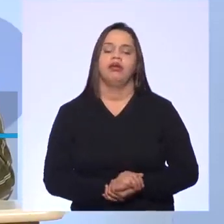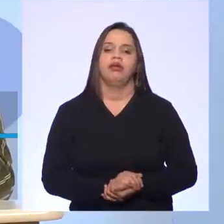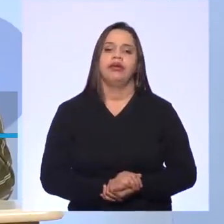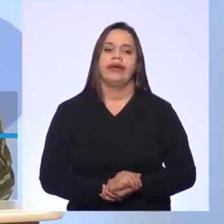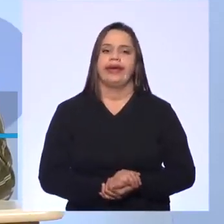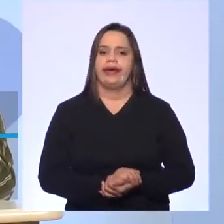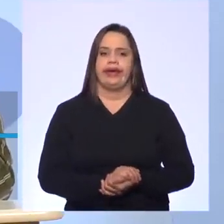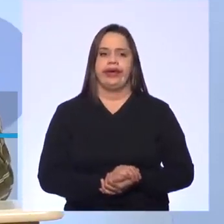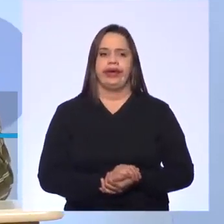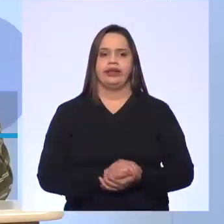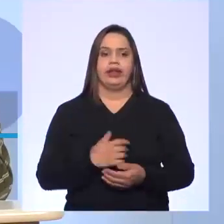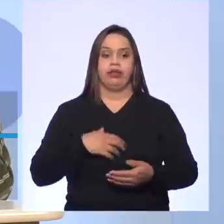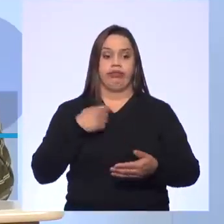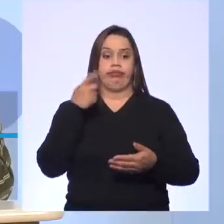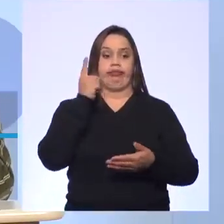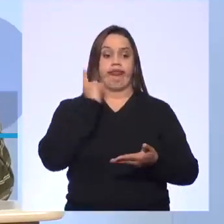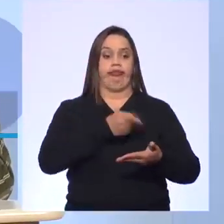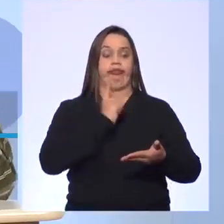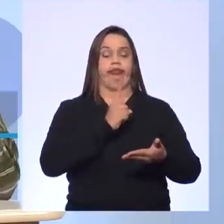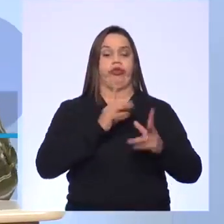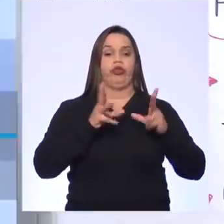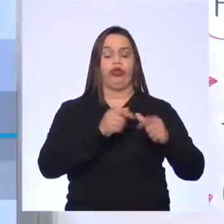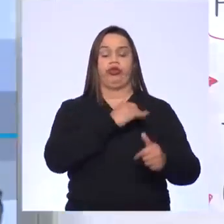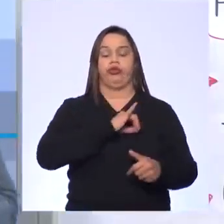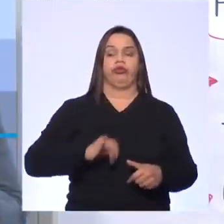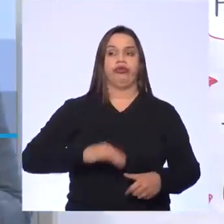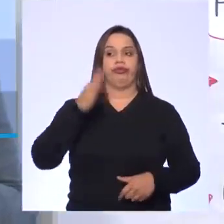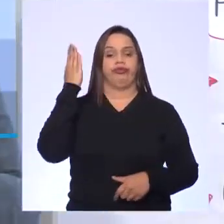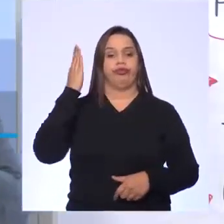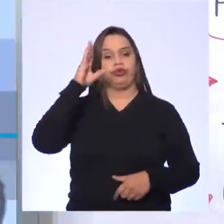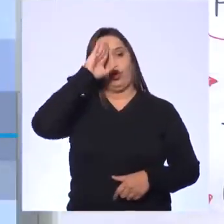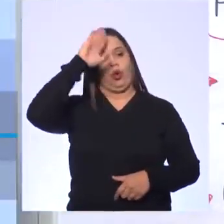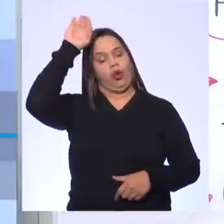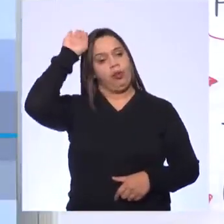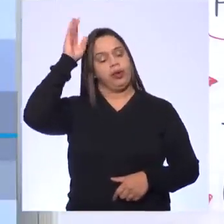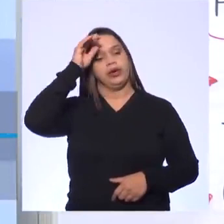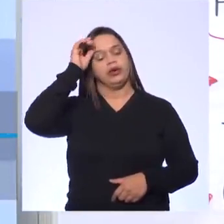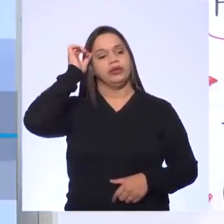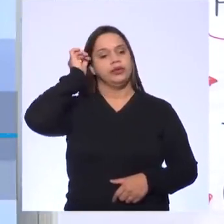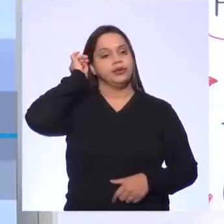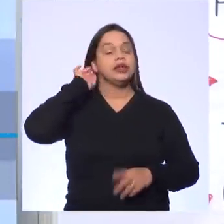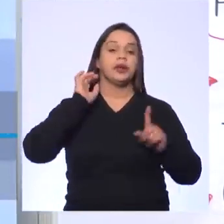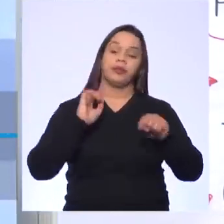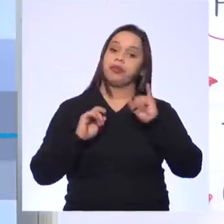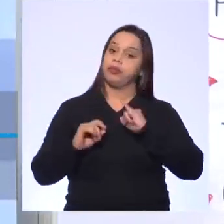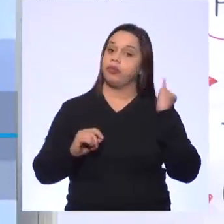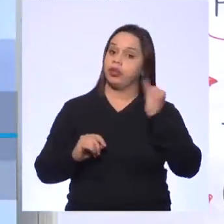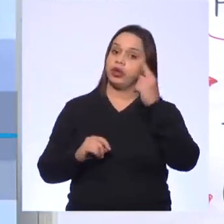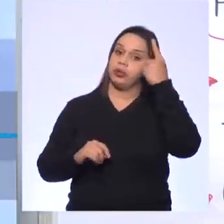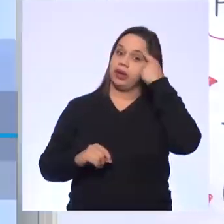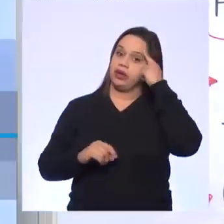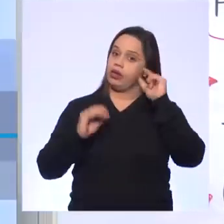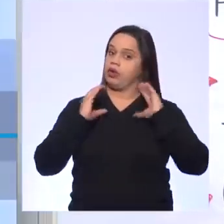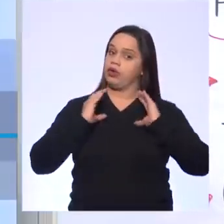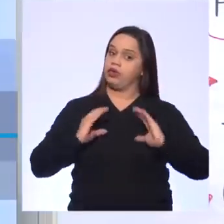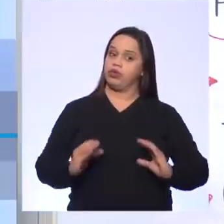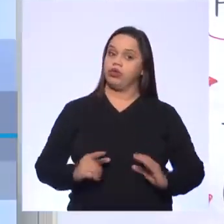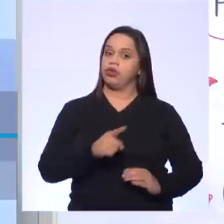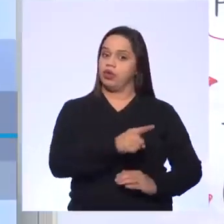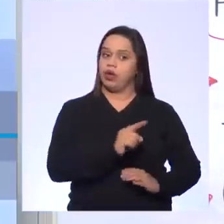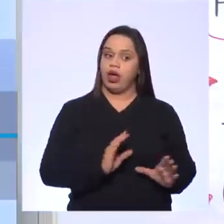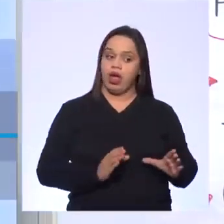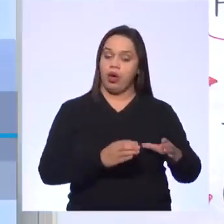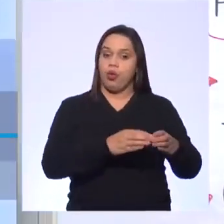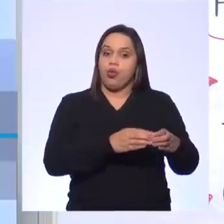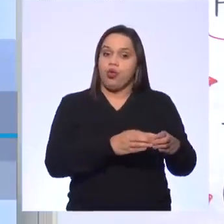aí do governo do Império Romano. Bom, é importante pensar que os cidadãos, eles são uma pequena elite, né? Um